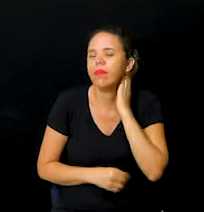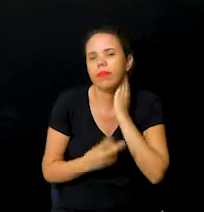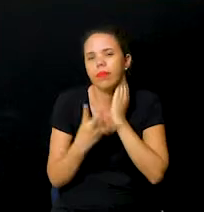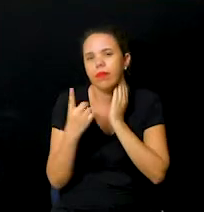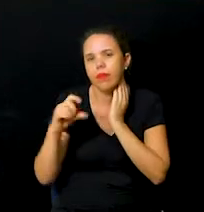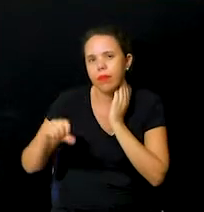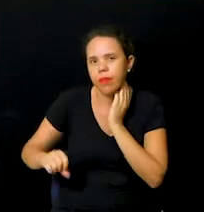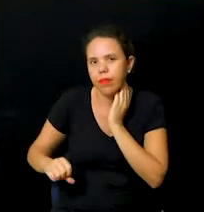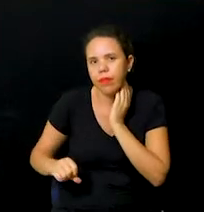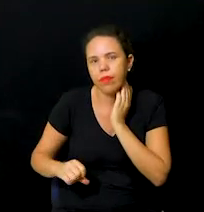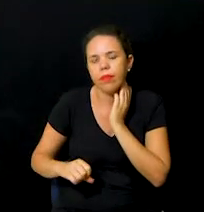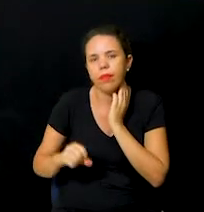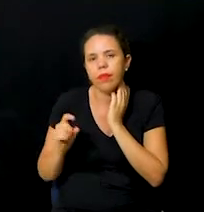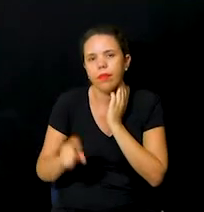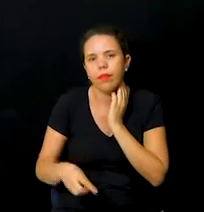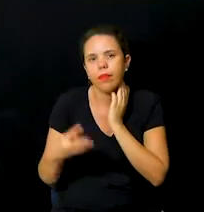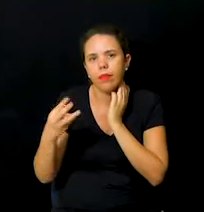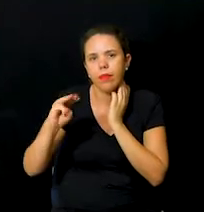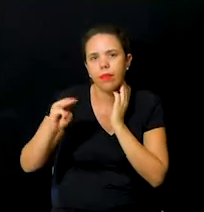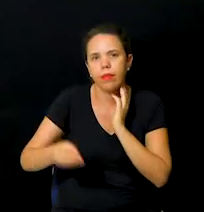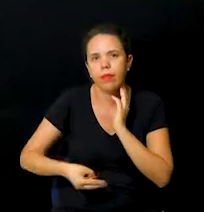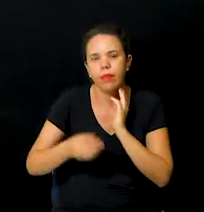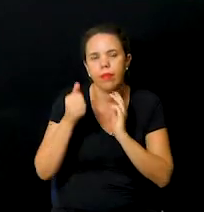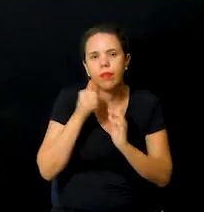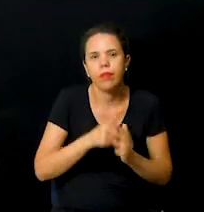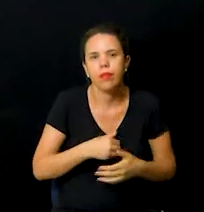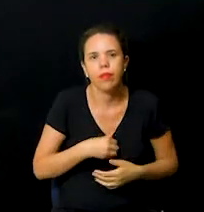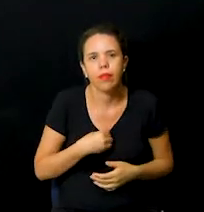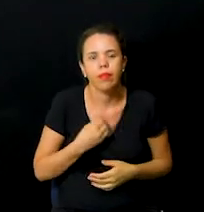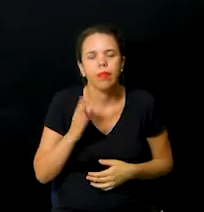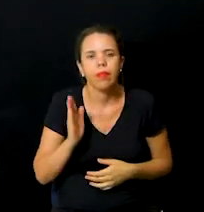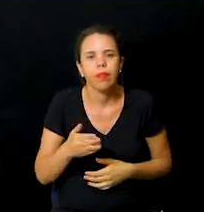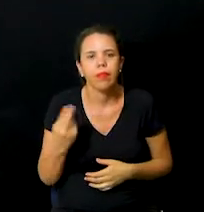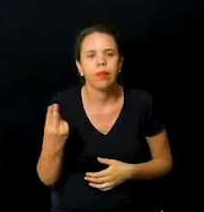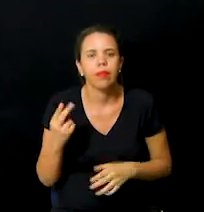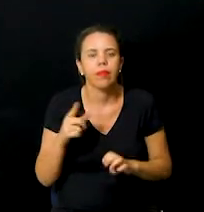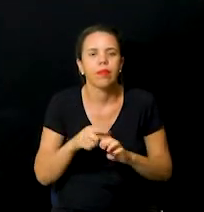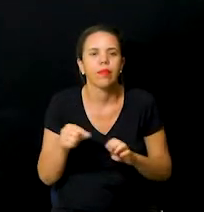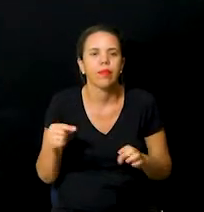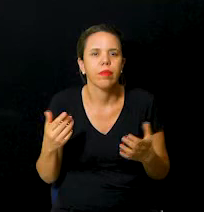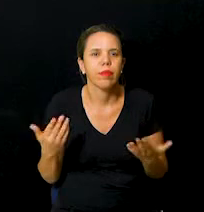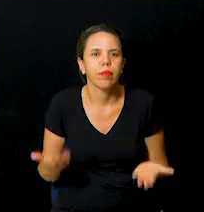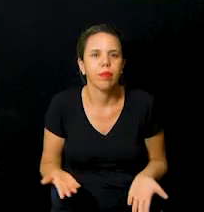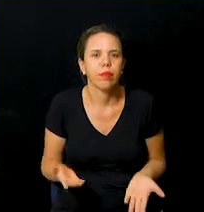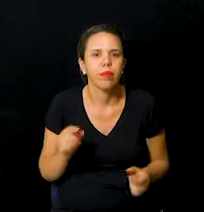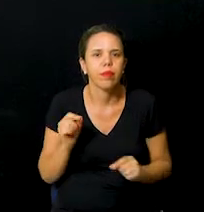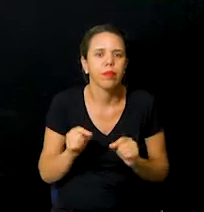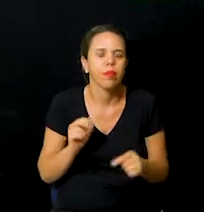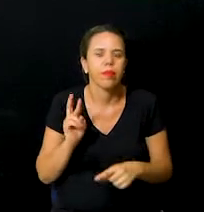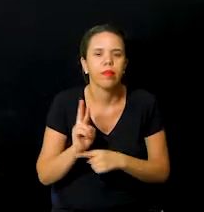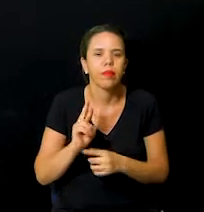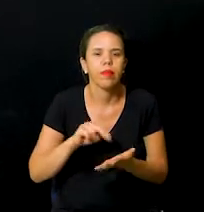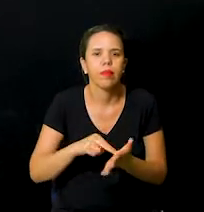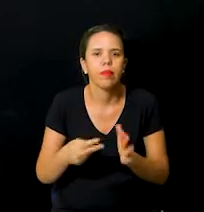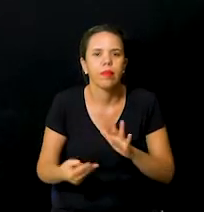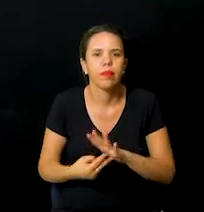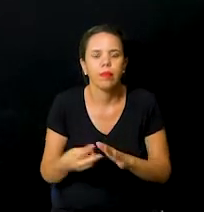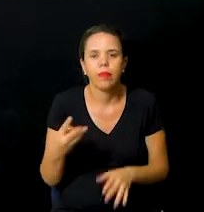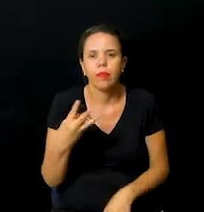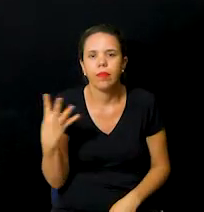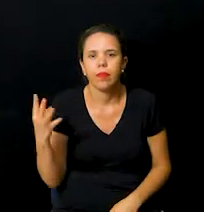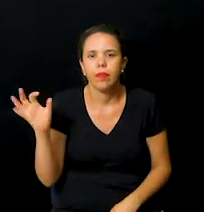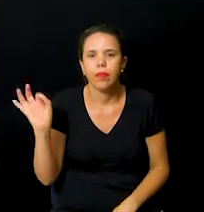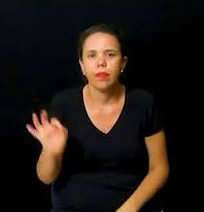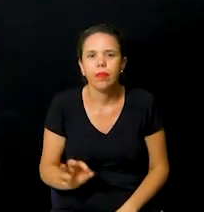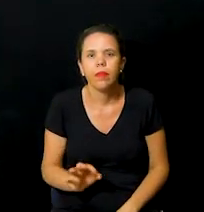Empresas, em 2019, 9,3 milhões de mulheres já eram empreendedoras, o que